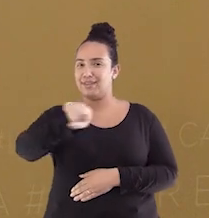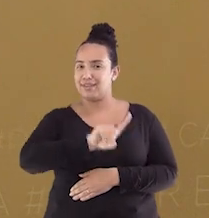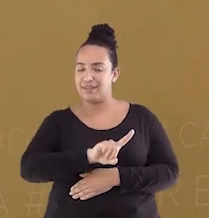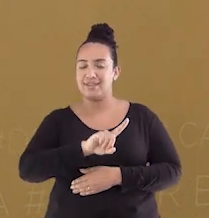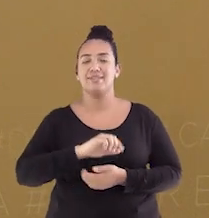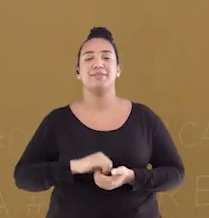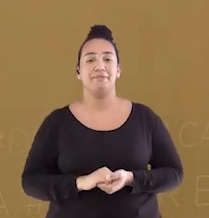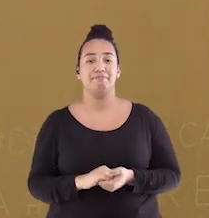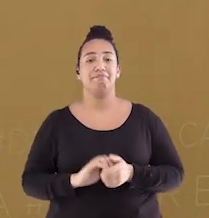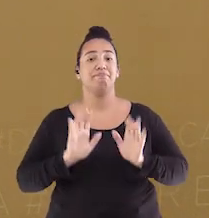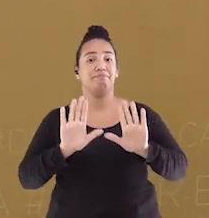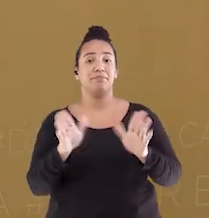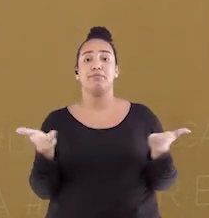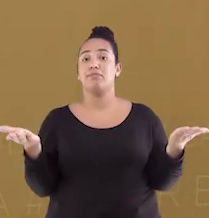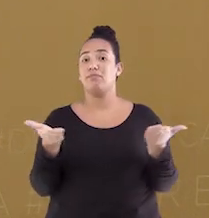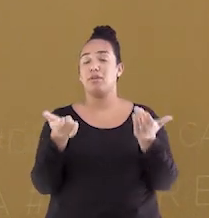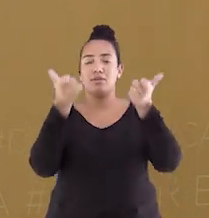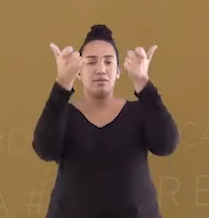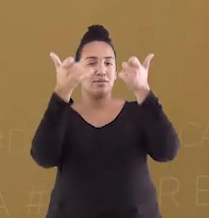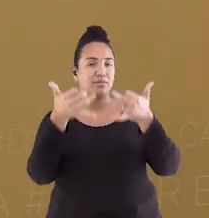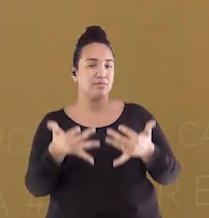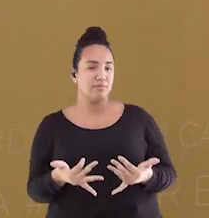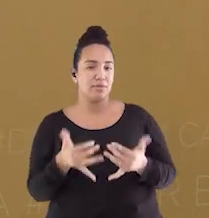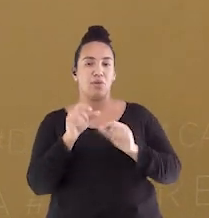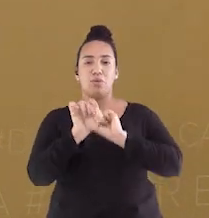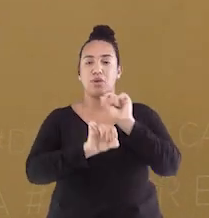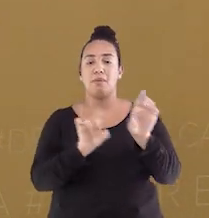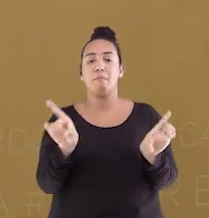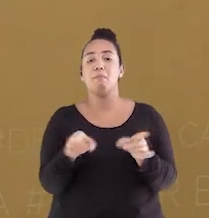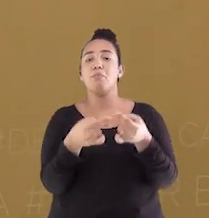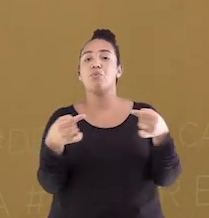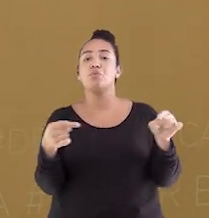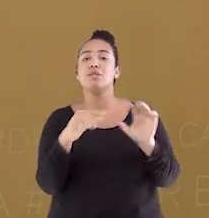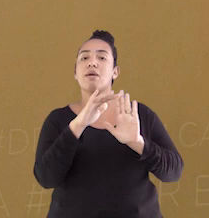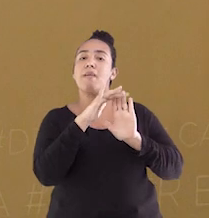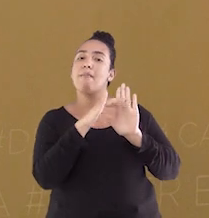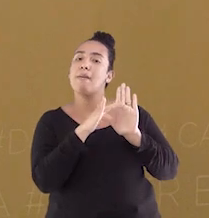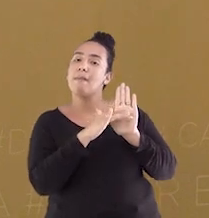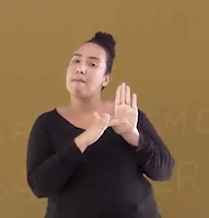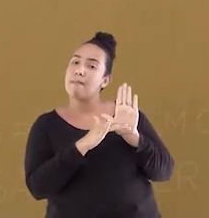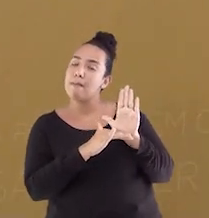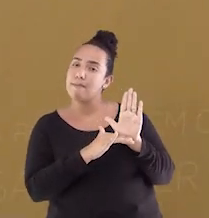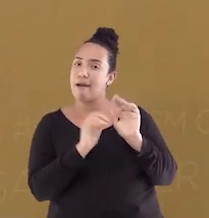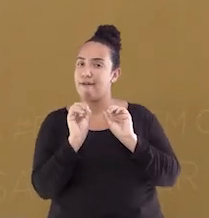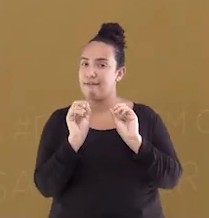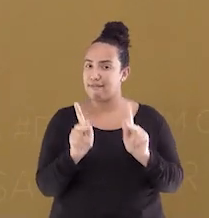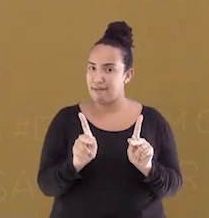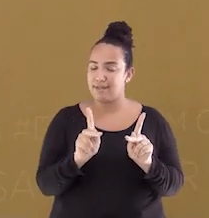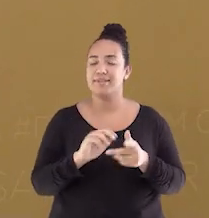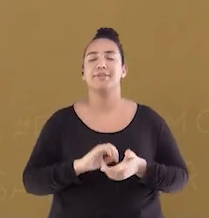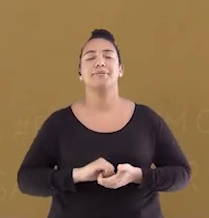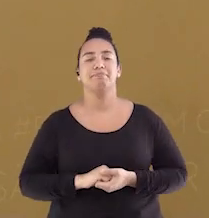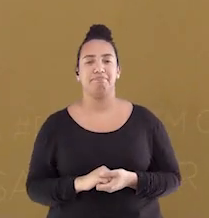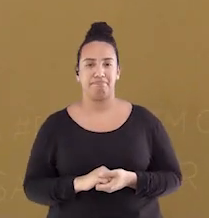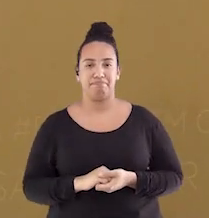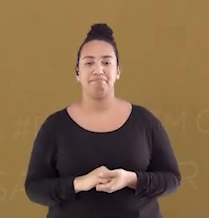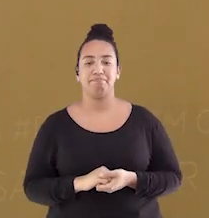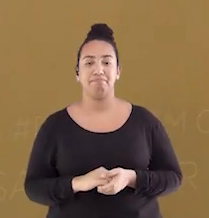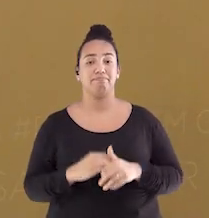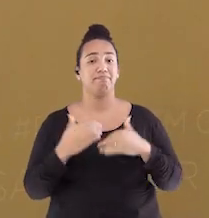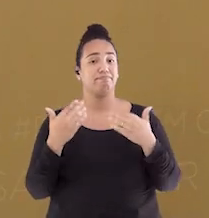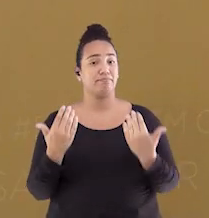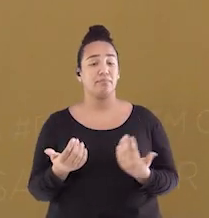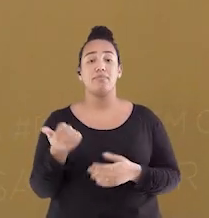agora vamos falar das partes que compõem a música para a gente fazer tudo direito. Bom, a primeira coisa